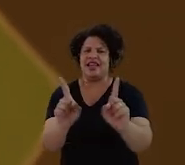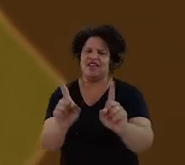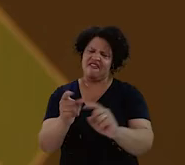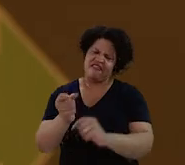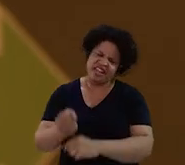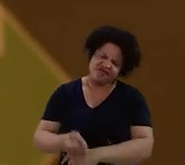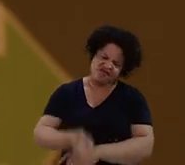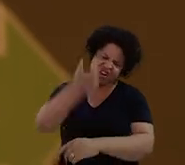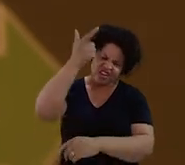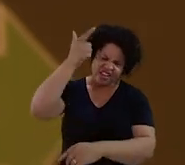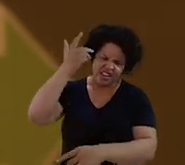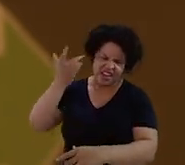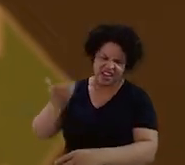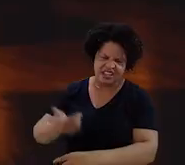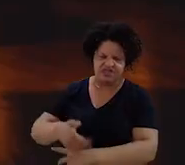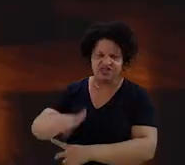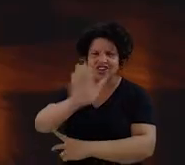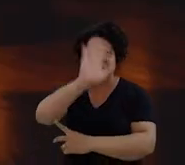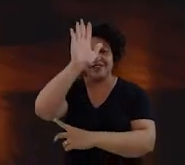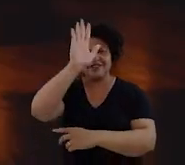mano. É isso, tchau.